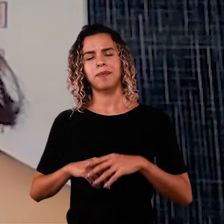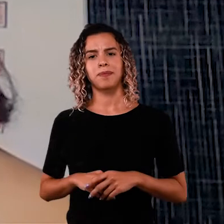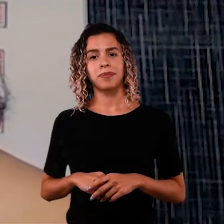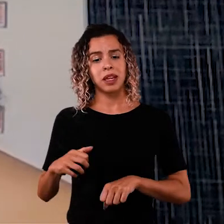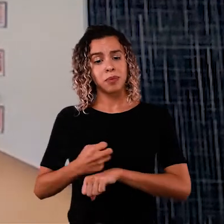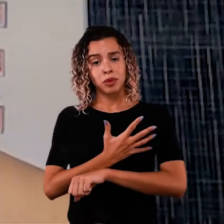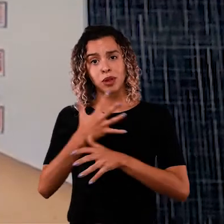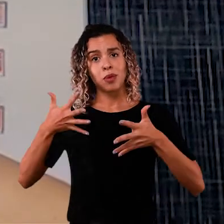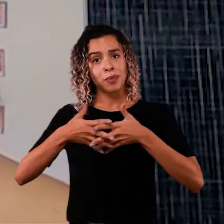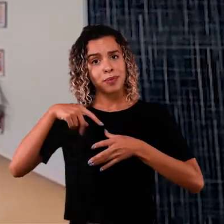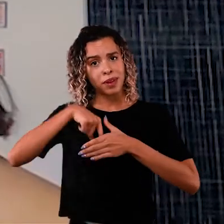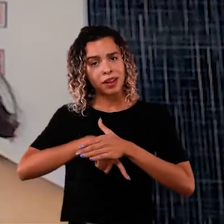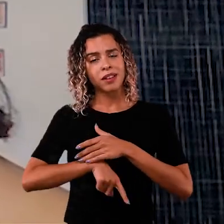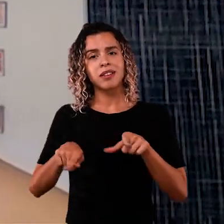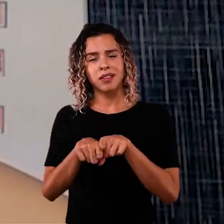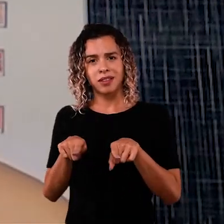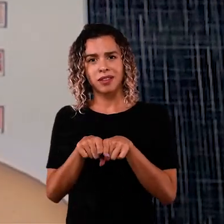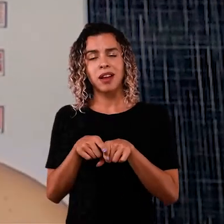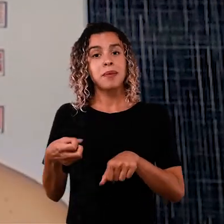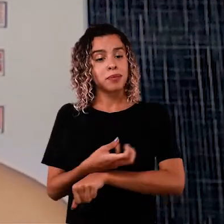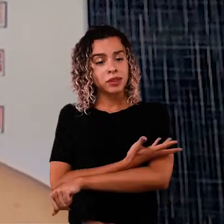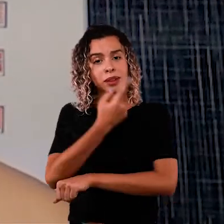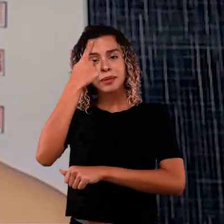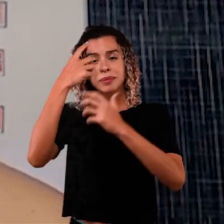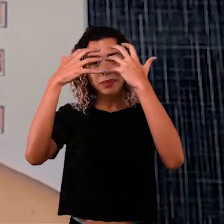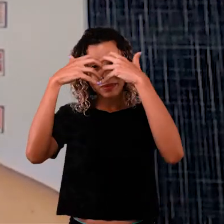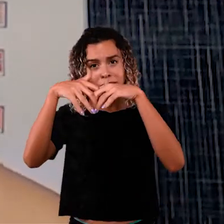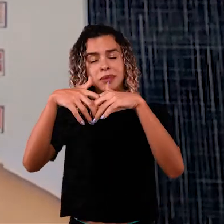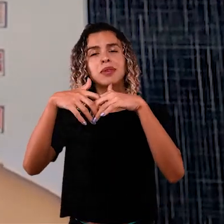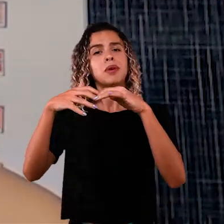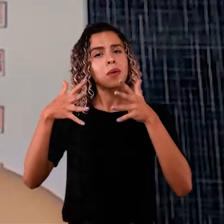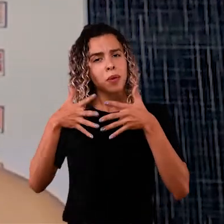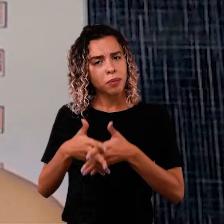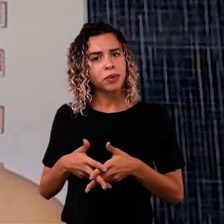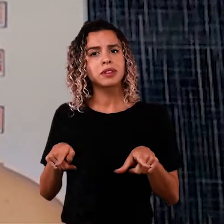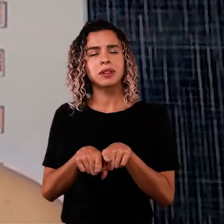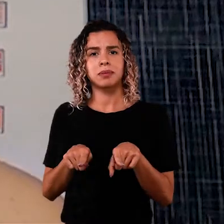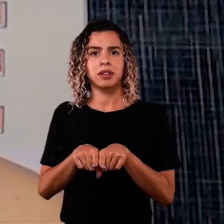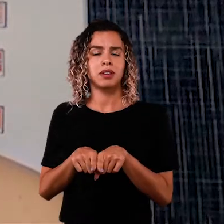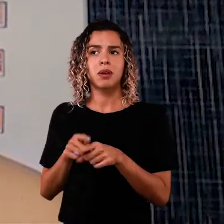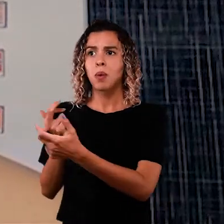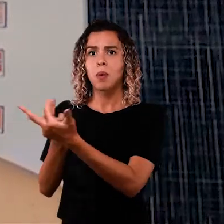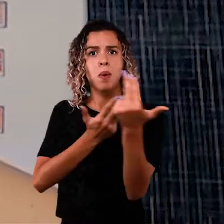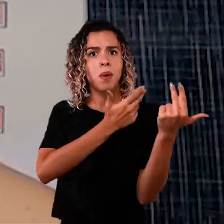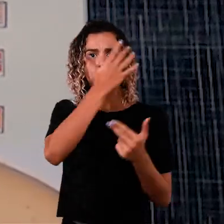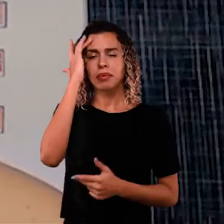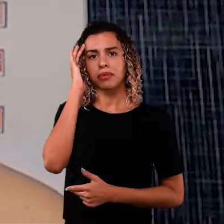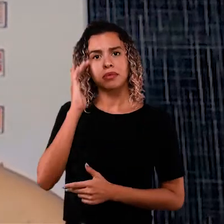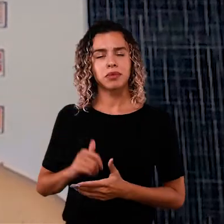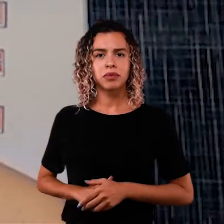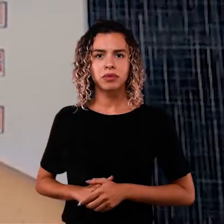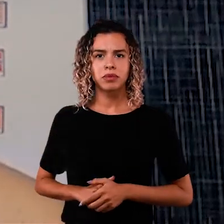têm emoções complexas, e emoções e pensamentos complexos como qualquer